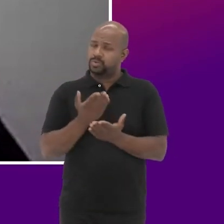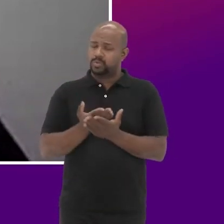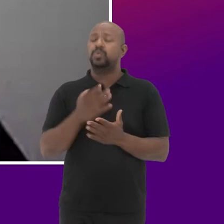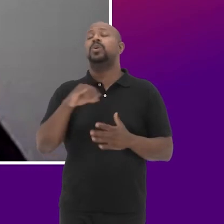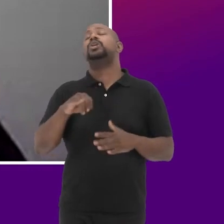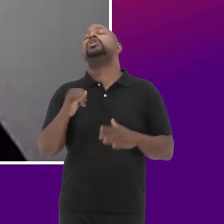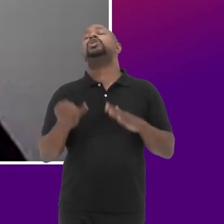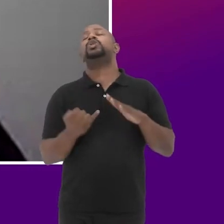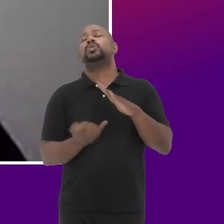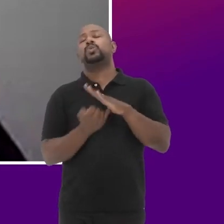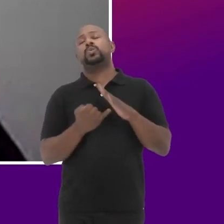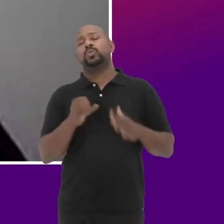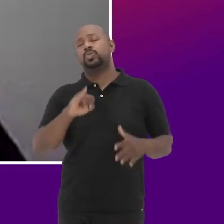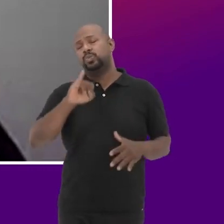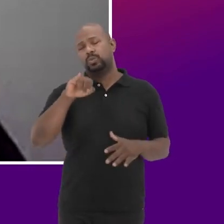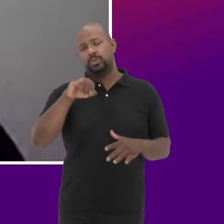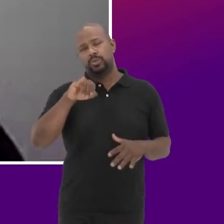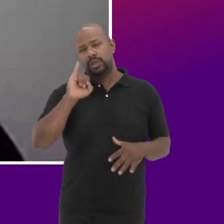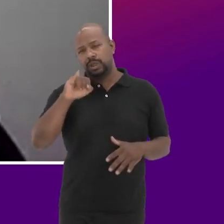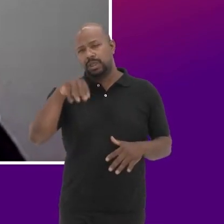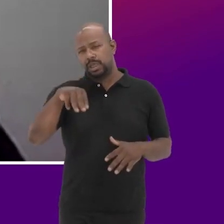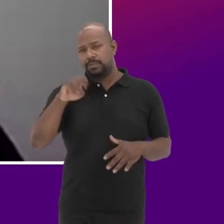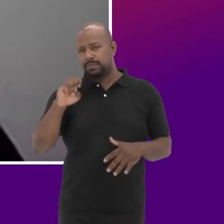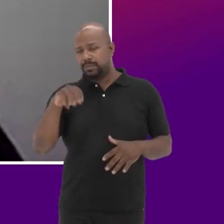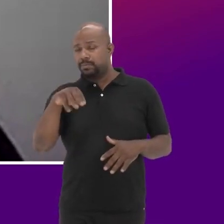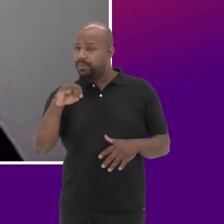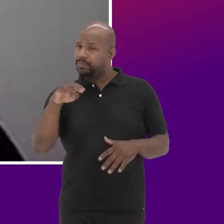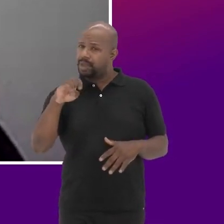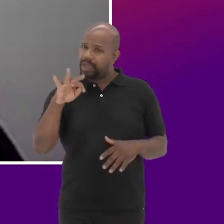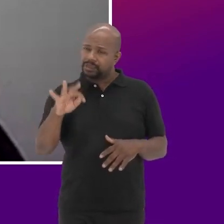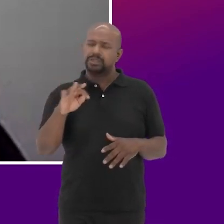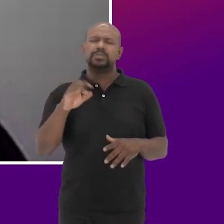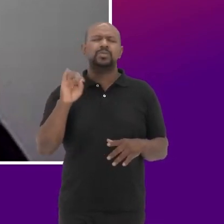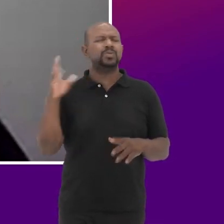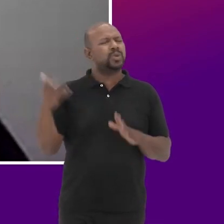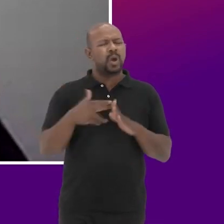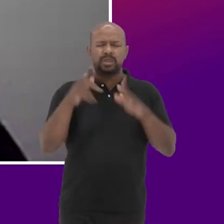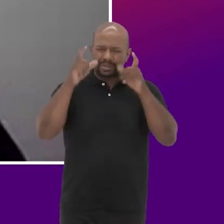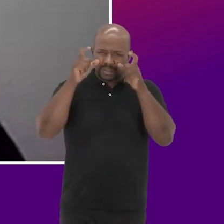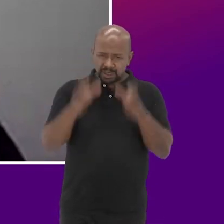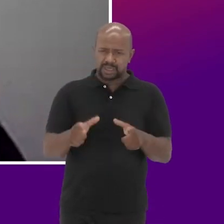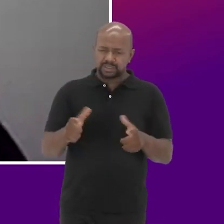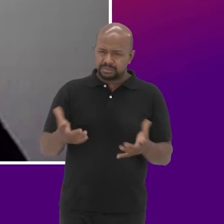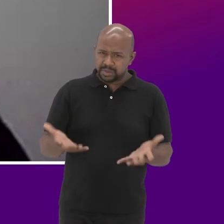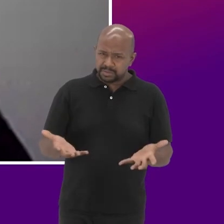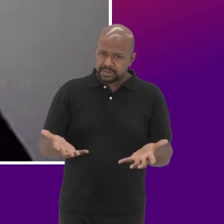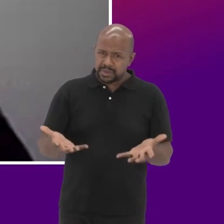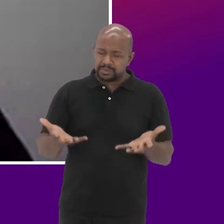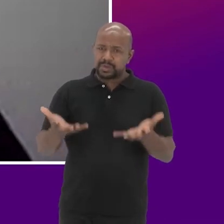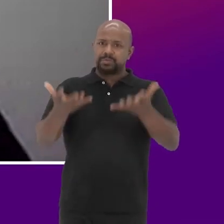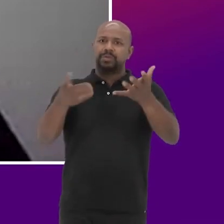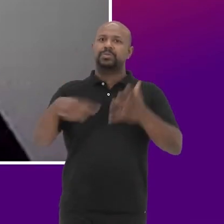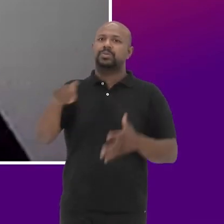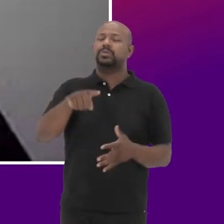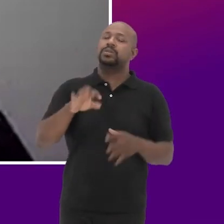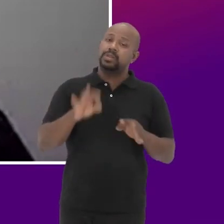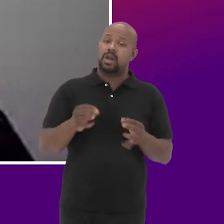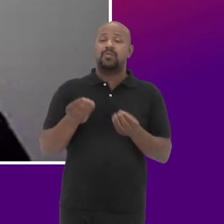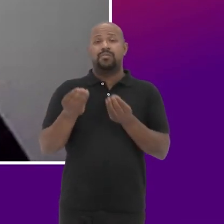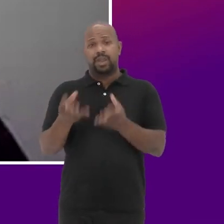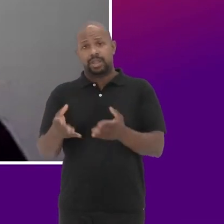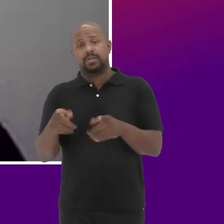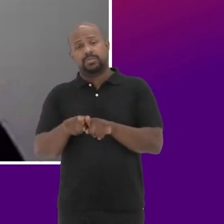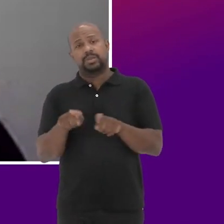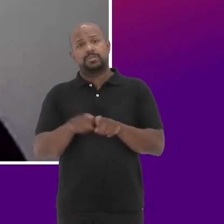Instituto, trago aí toda a expertise, todo o nosso interesse na construção, tanto da ponta da